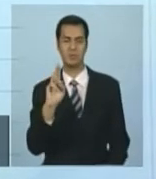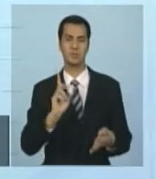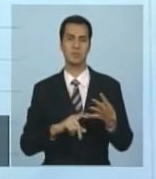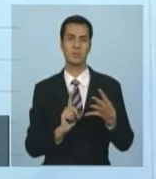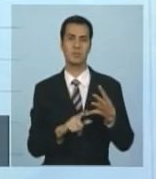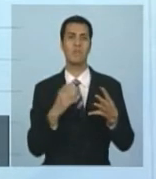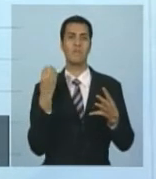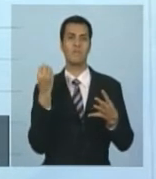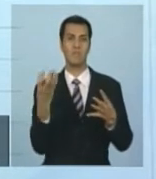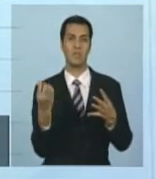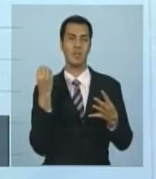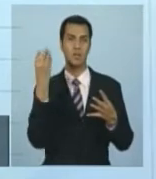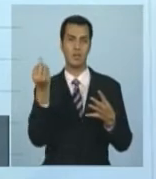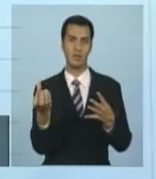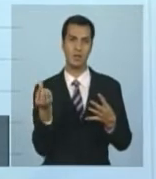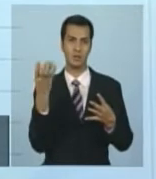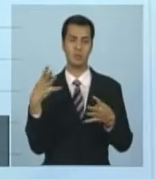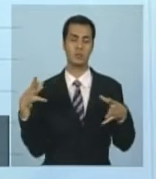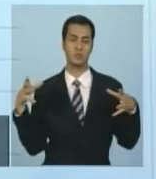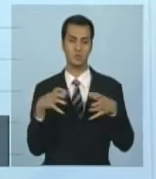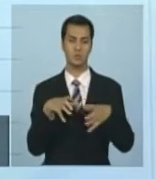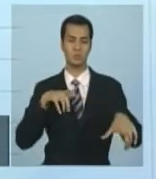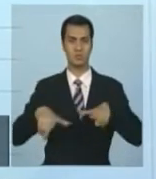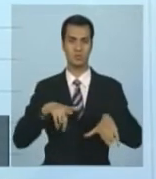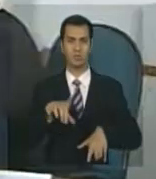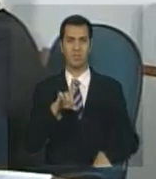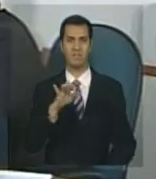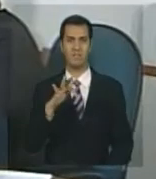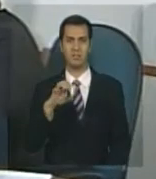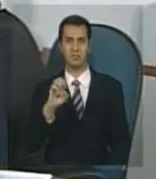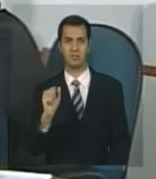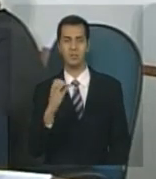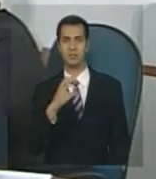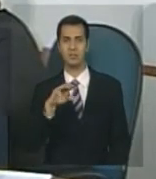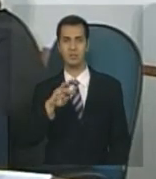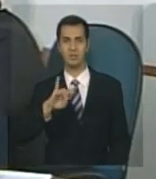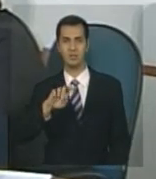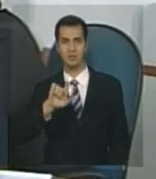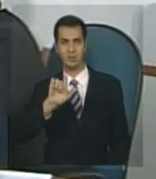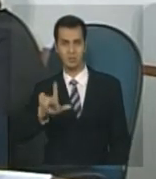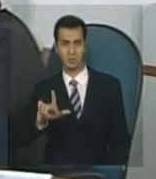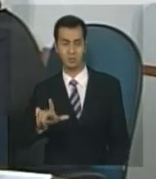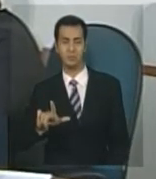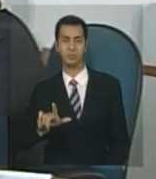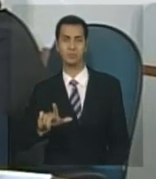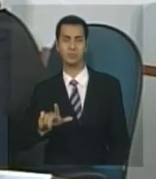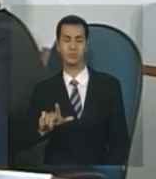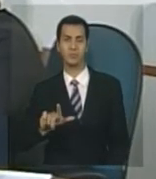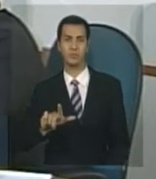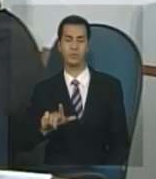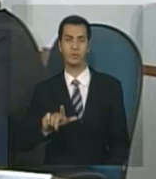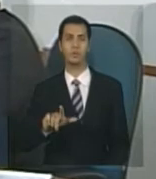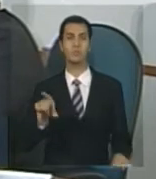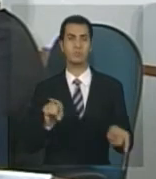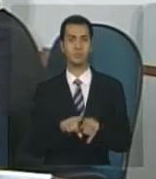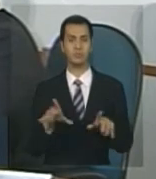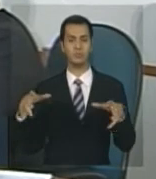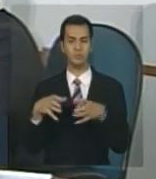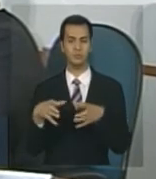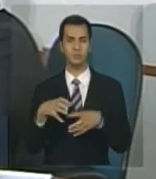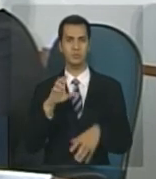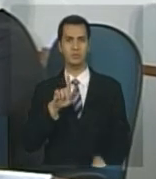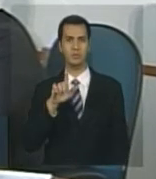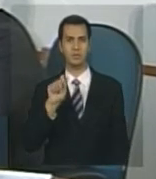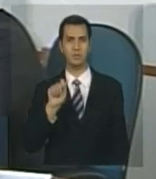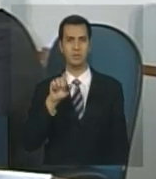viagens do nosso pessoal da Defesa Civil e mais do pessoal alocado no GAD, que é o Grupo